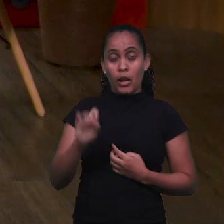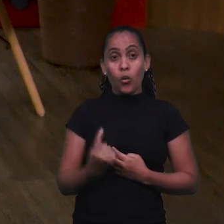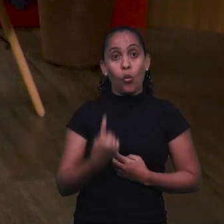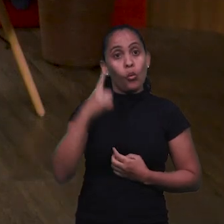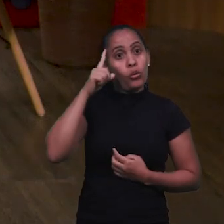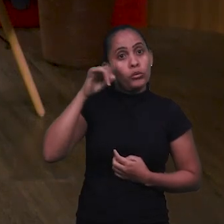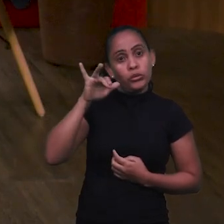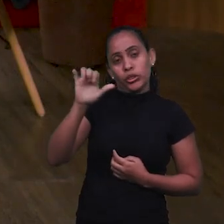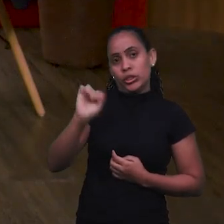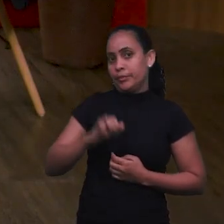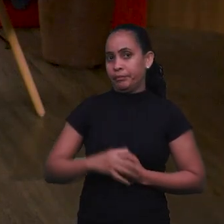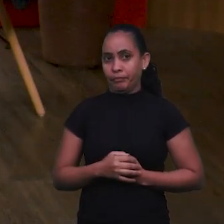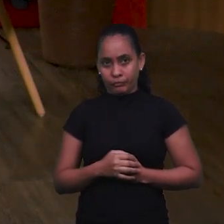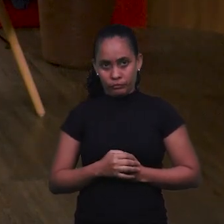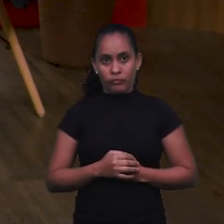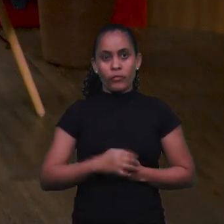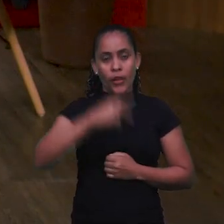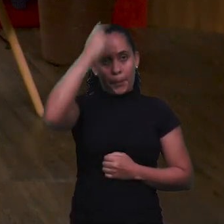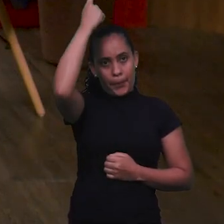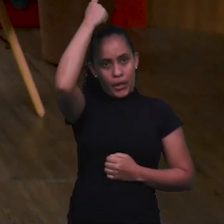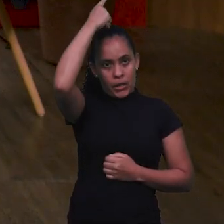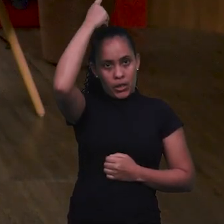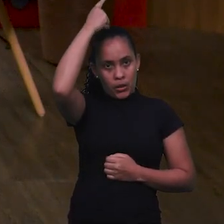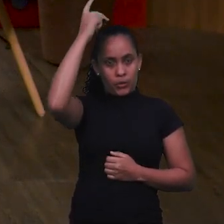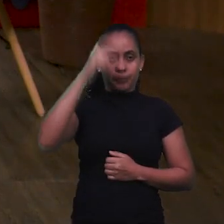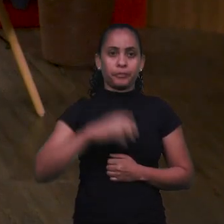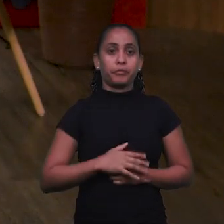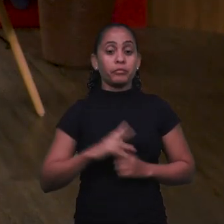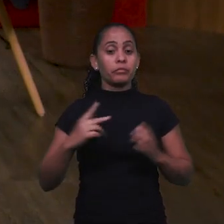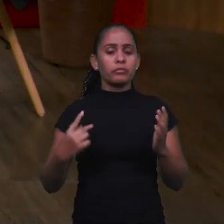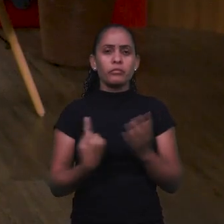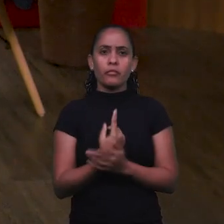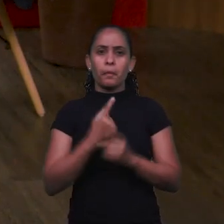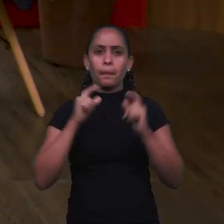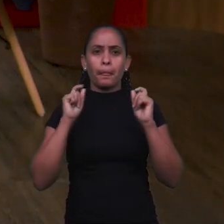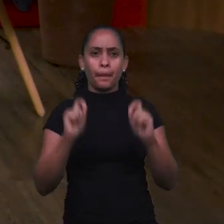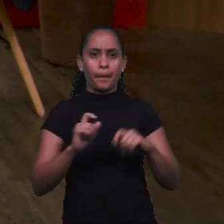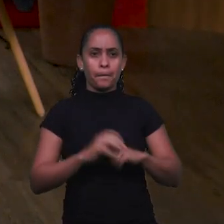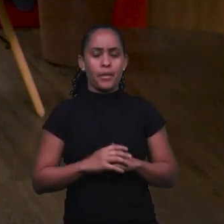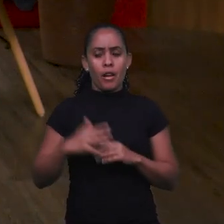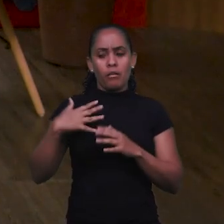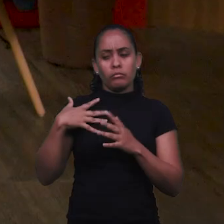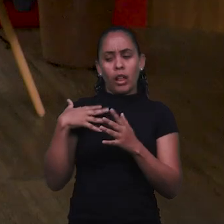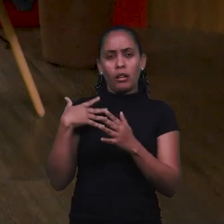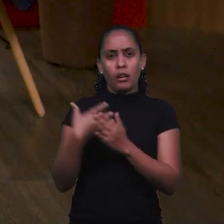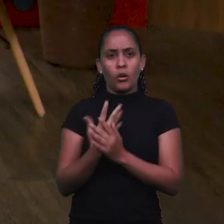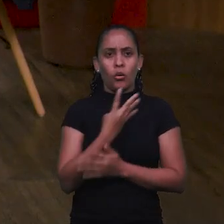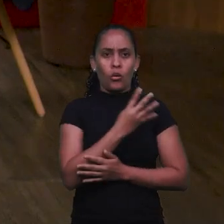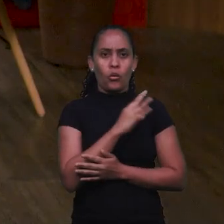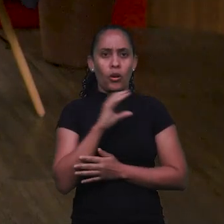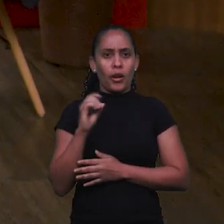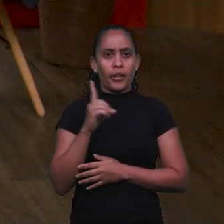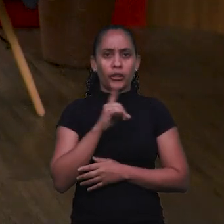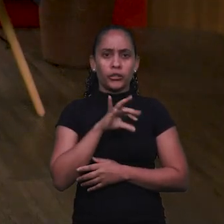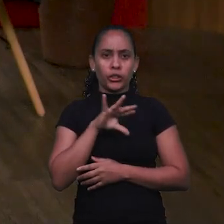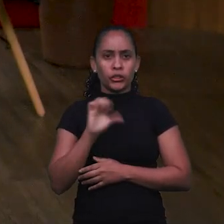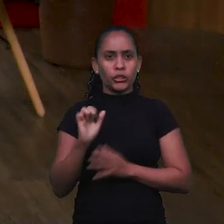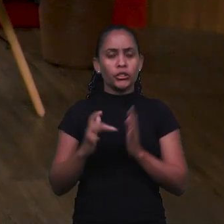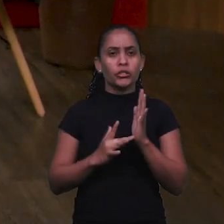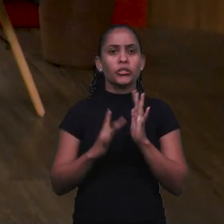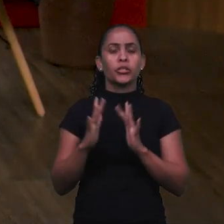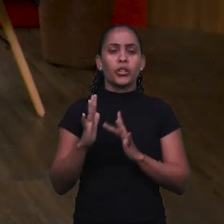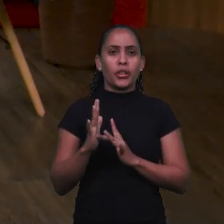que é a chamada festa de Pentecostes. Acontece que passaram os 40 dias, Jesus